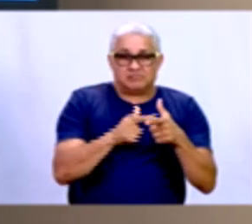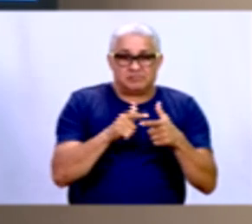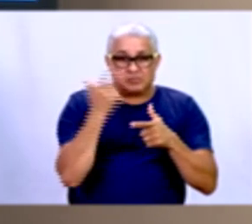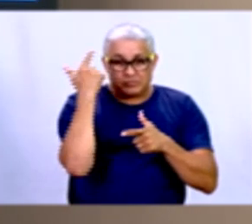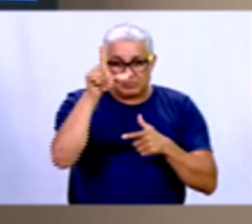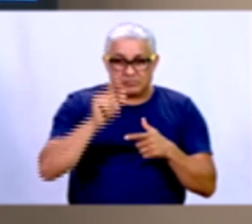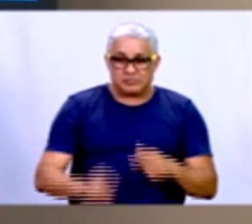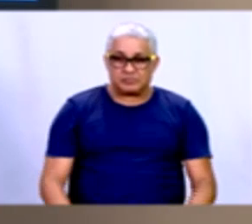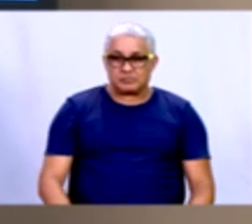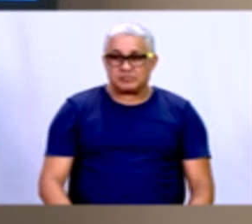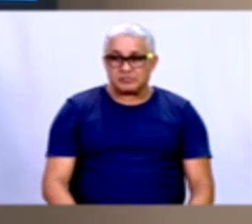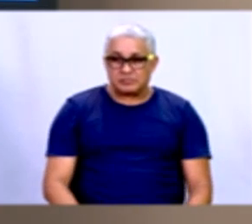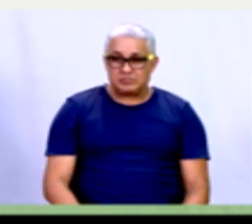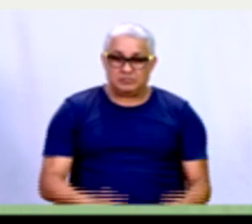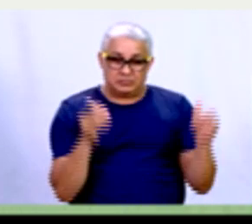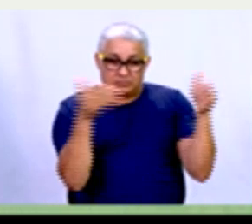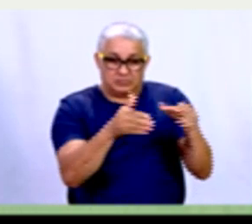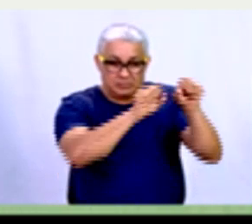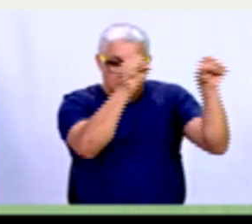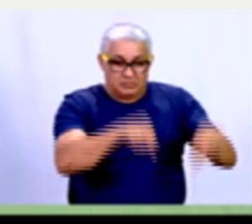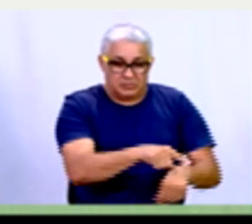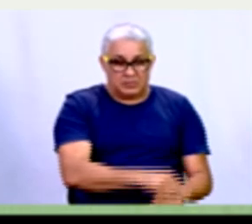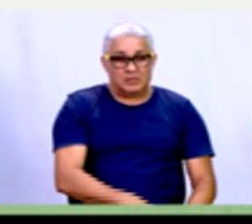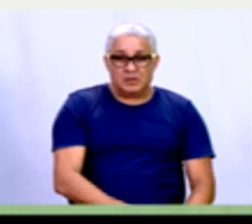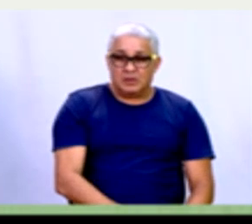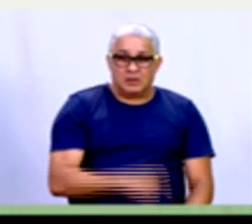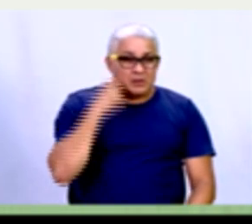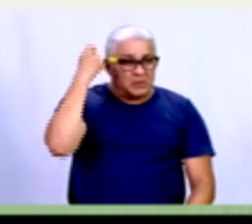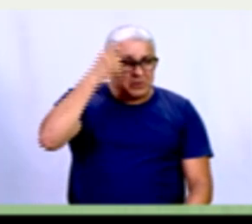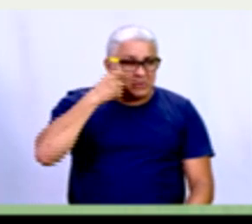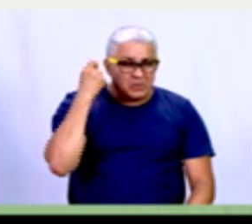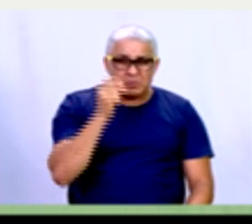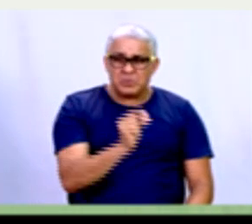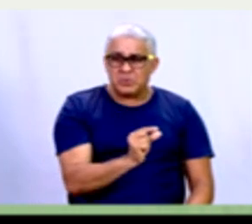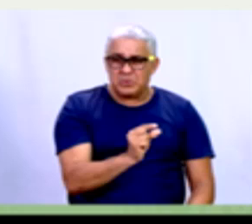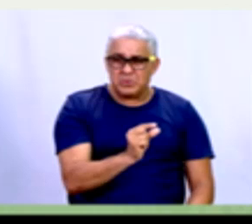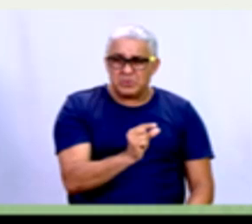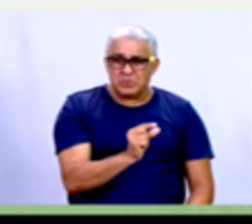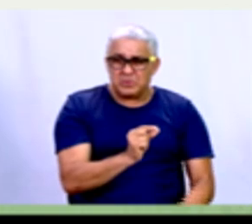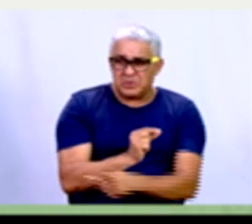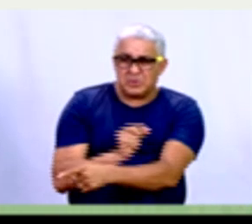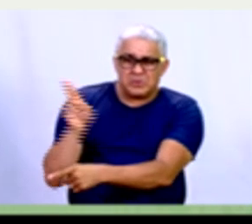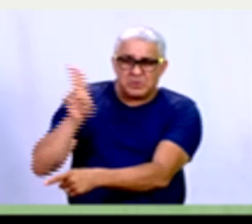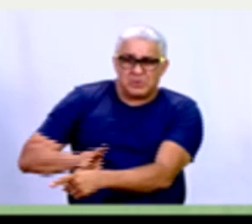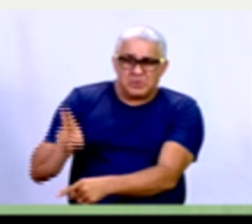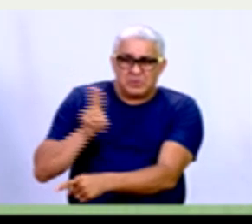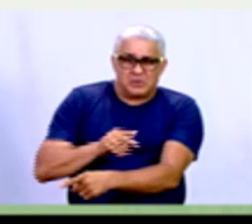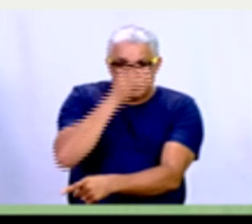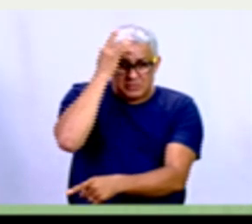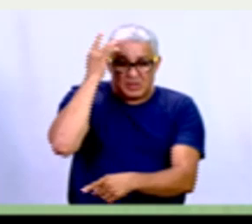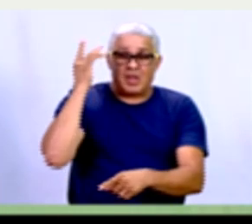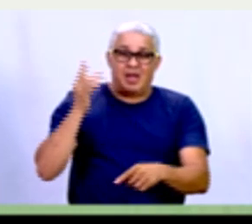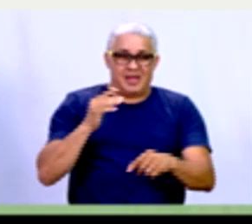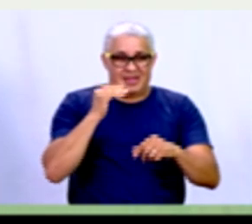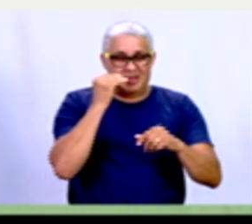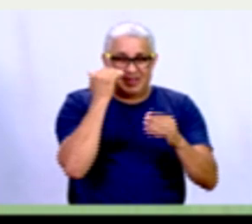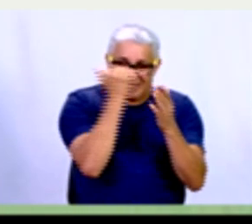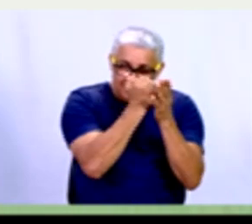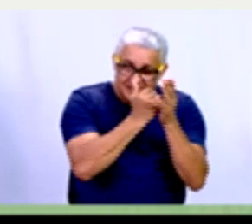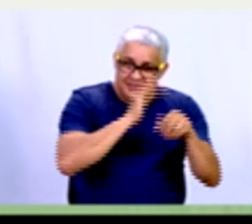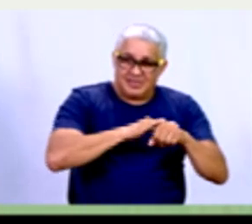com foco no sistema é a pouca preocupação com a usabilidade. Então, a pessoa que está desenvolvendo, ela não se